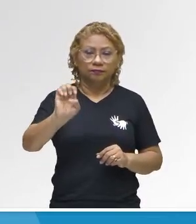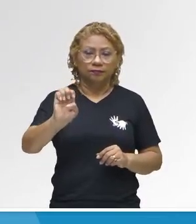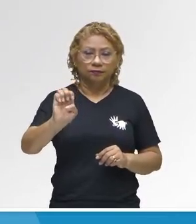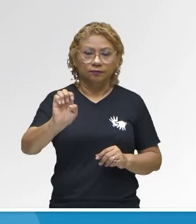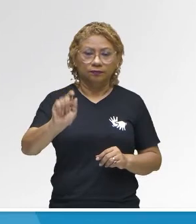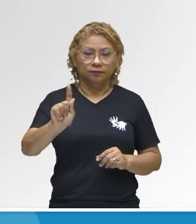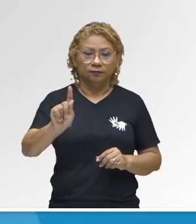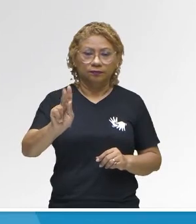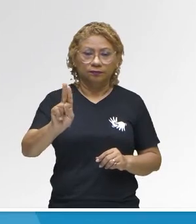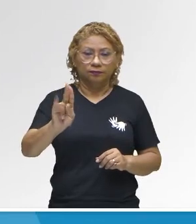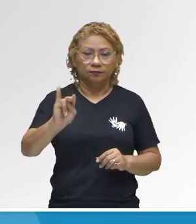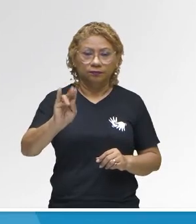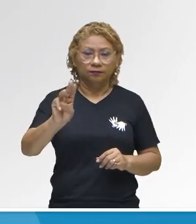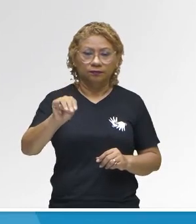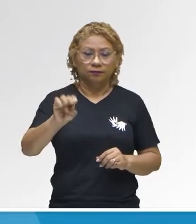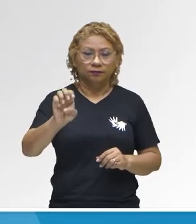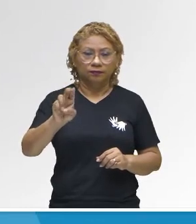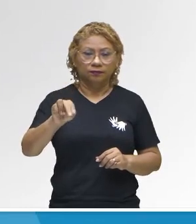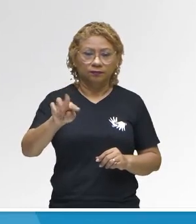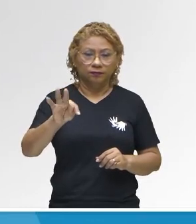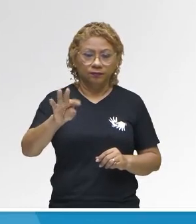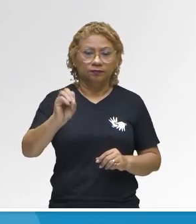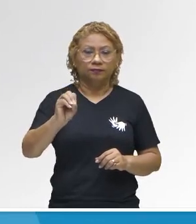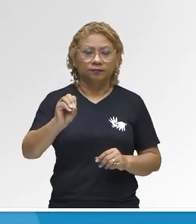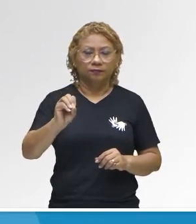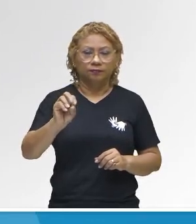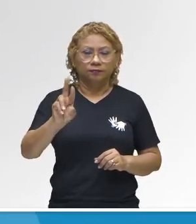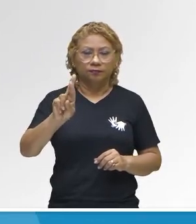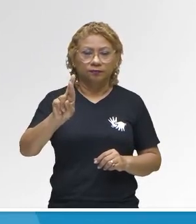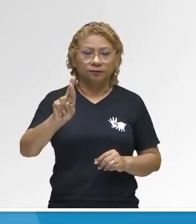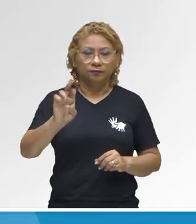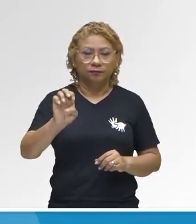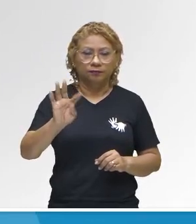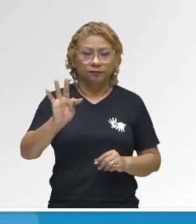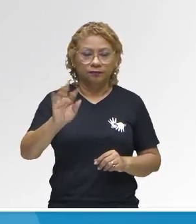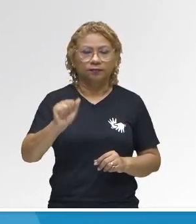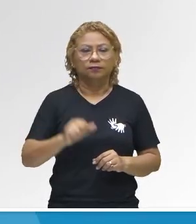reta, vamos supor que eu tivesse aqui um segmento